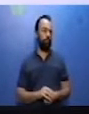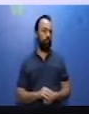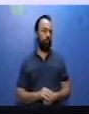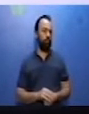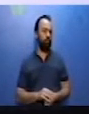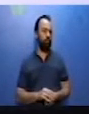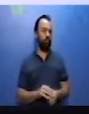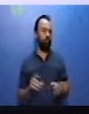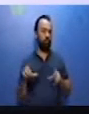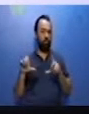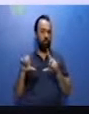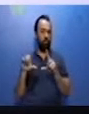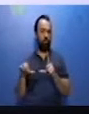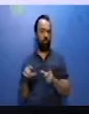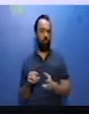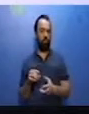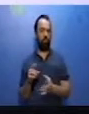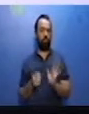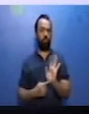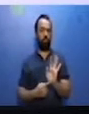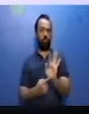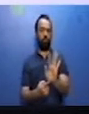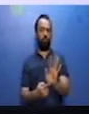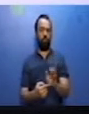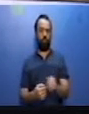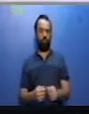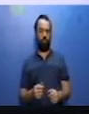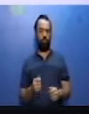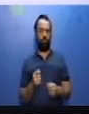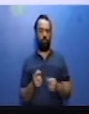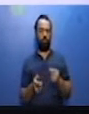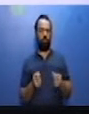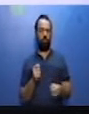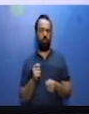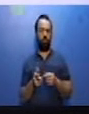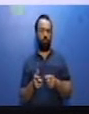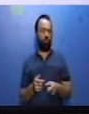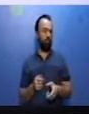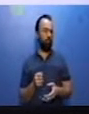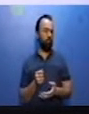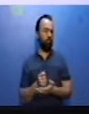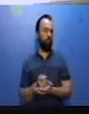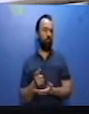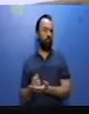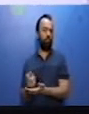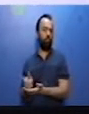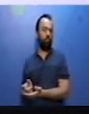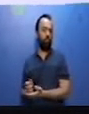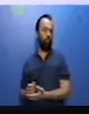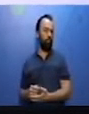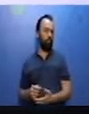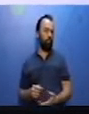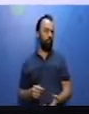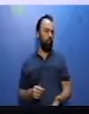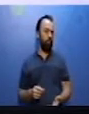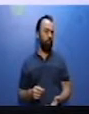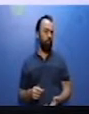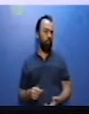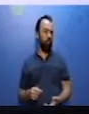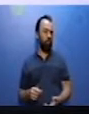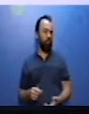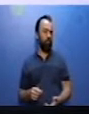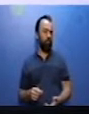fica uma imagem que ilustram comércio né comércio árabe nas bazar de argel